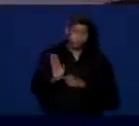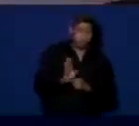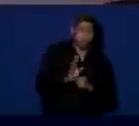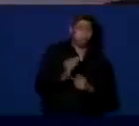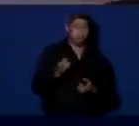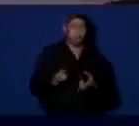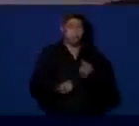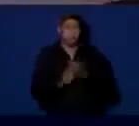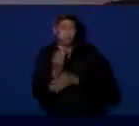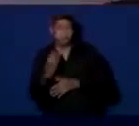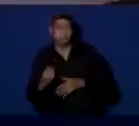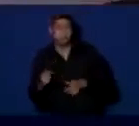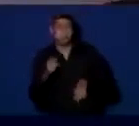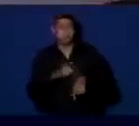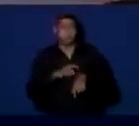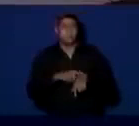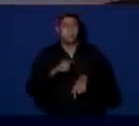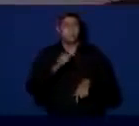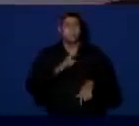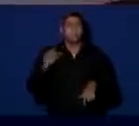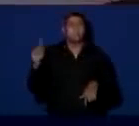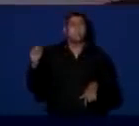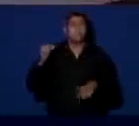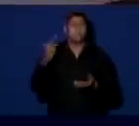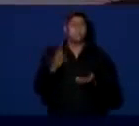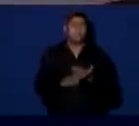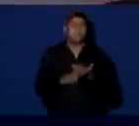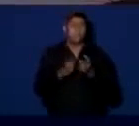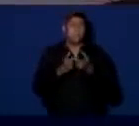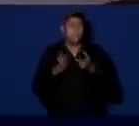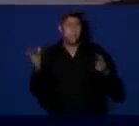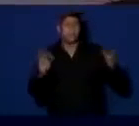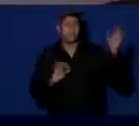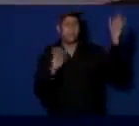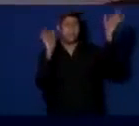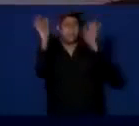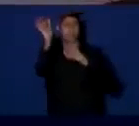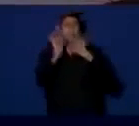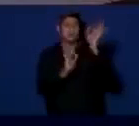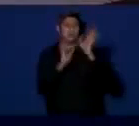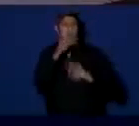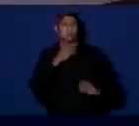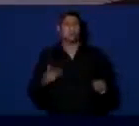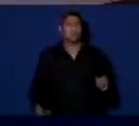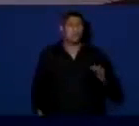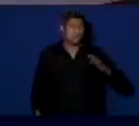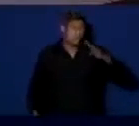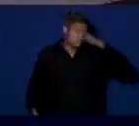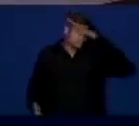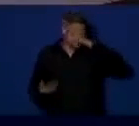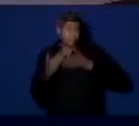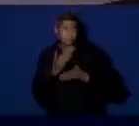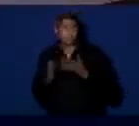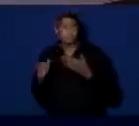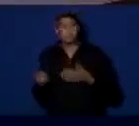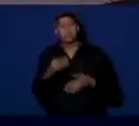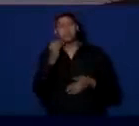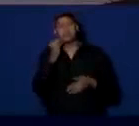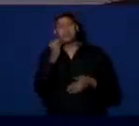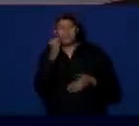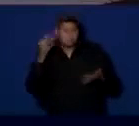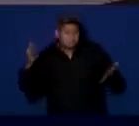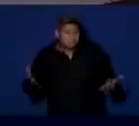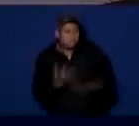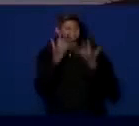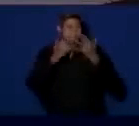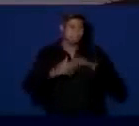para a produtividade de longo prazo você teria uma agenda micro mais arrumadinha, que é um pouco o que o governo Bolsonaro honestamente perdeu a oportunidade de emplacar de